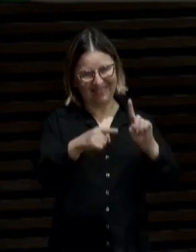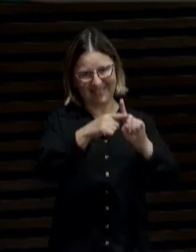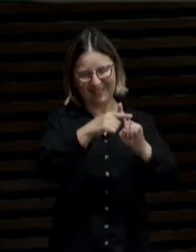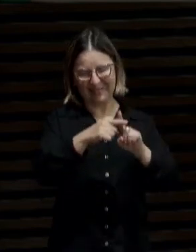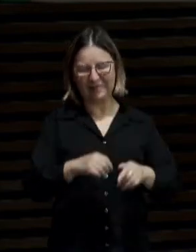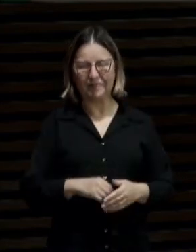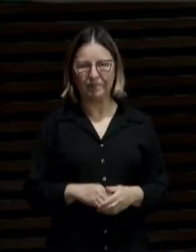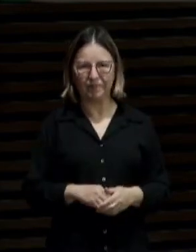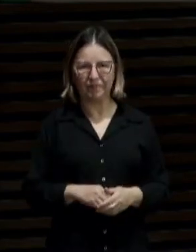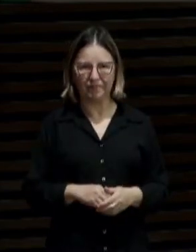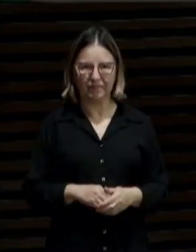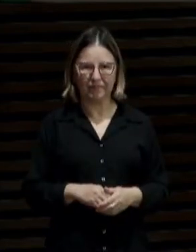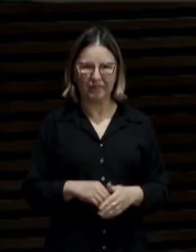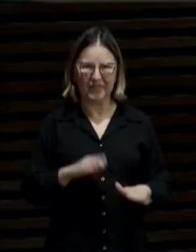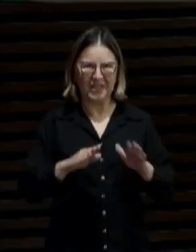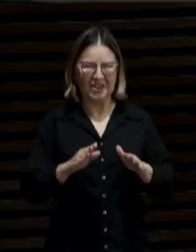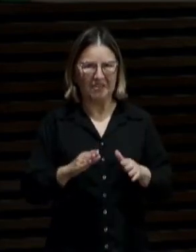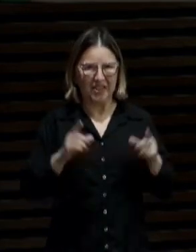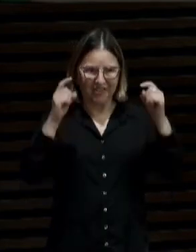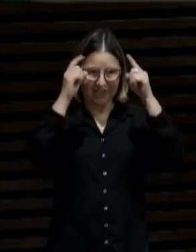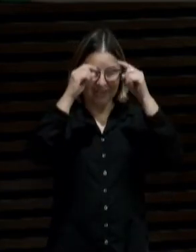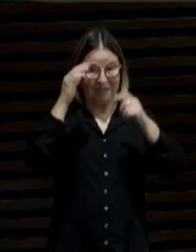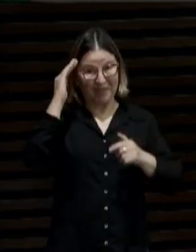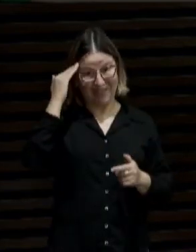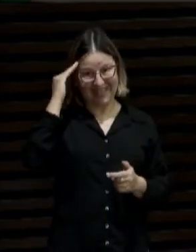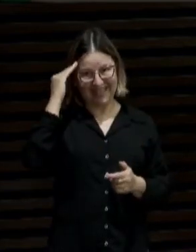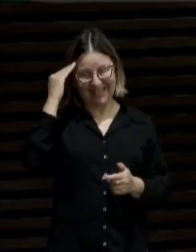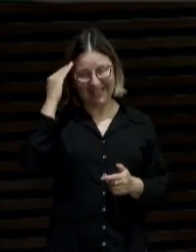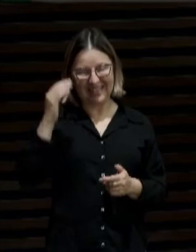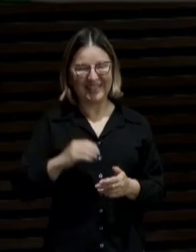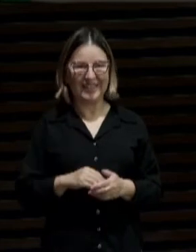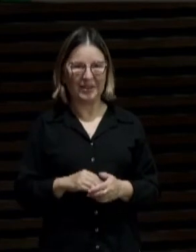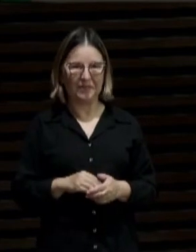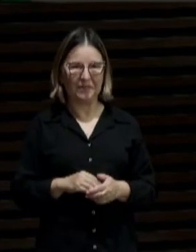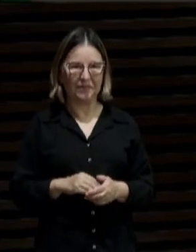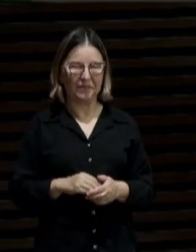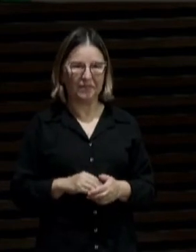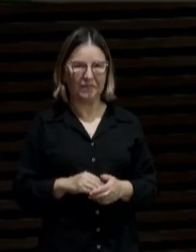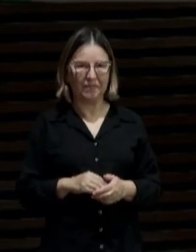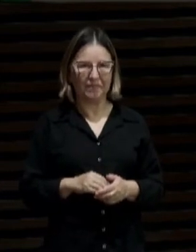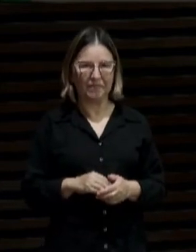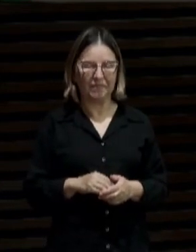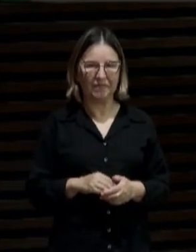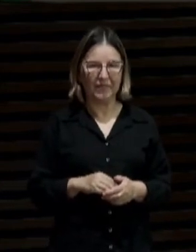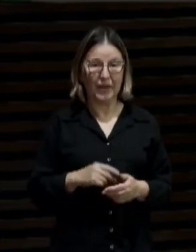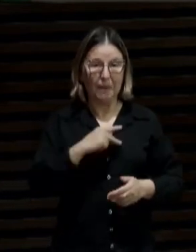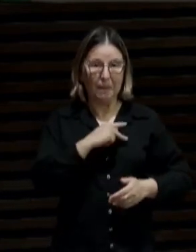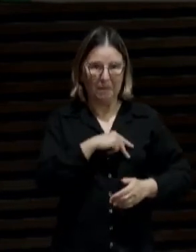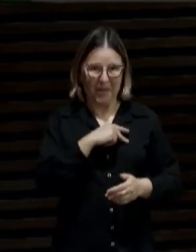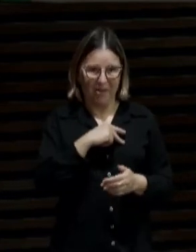Talvez a gente não entenda, né? Talvez não entendamos o peso do argumento de Paulo, quando ele fala de Abraão. Quando ele fala